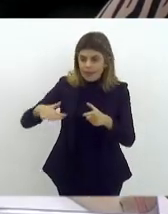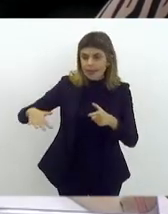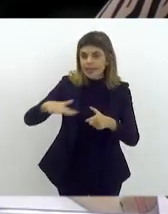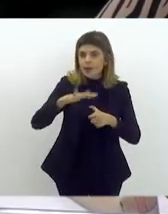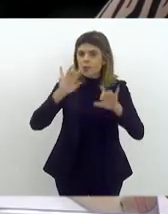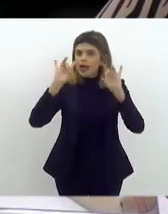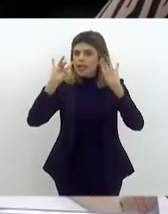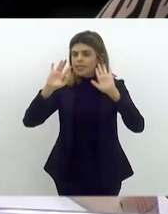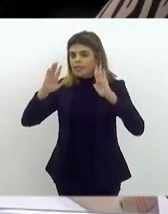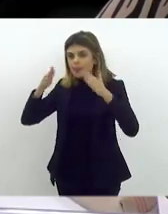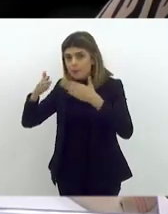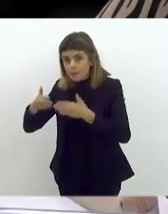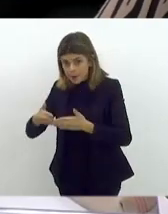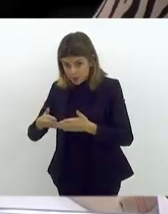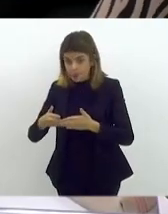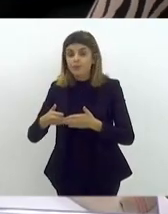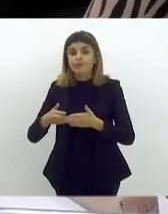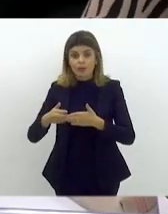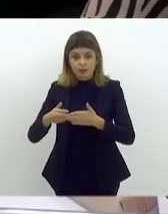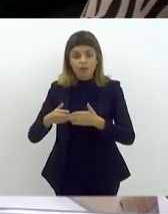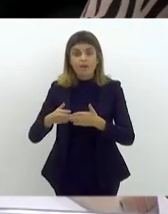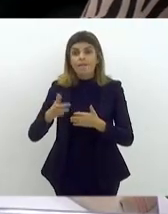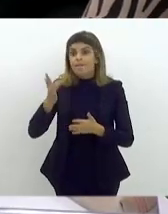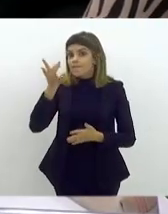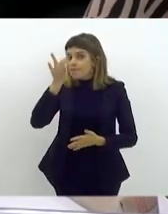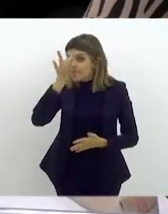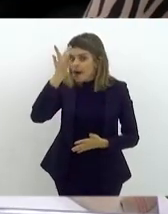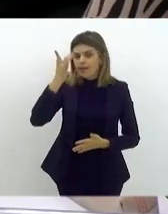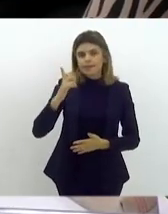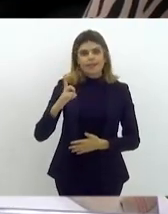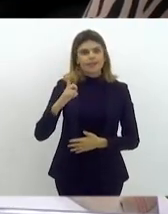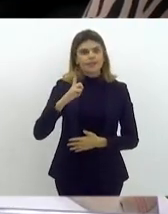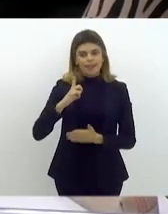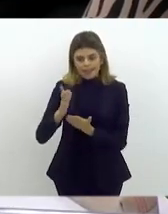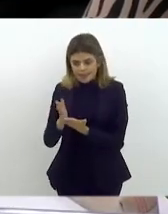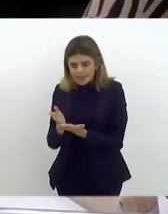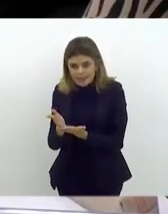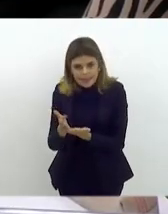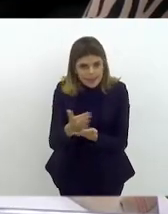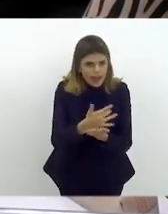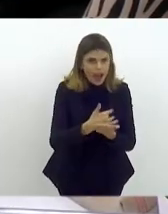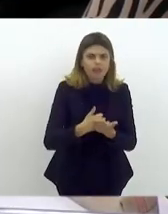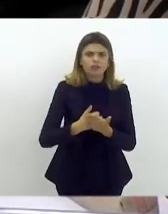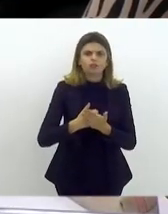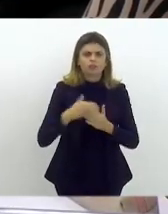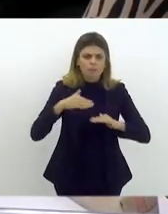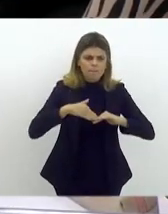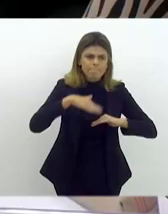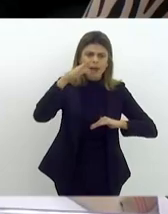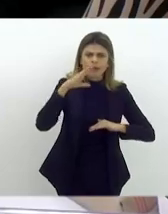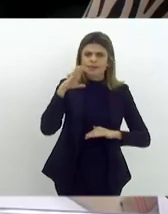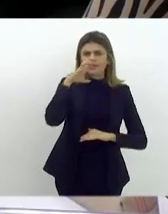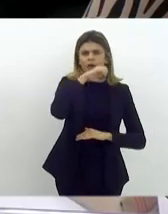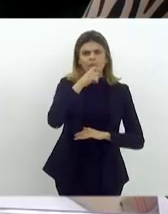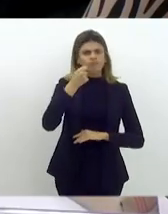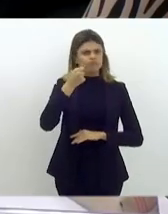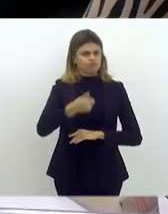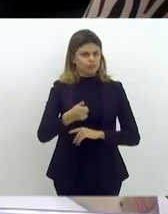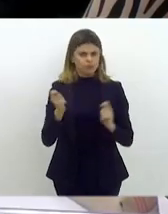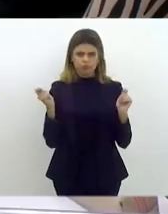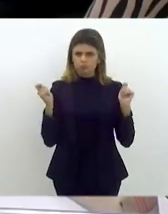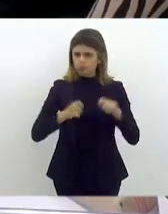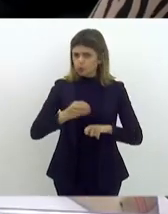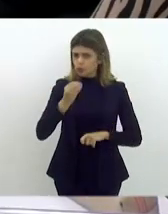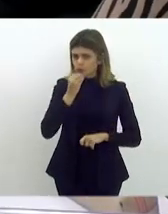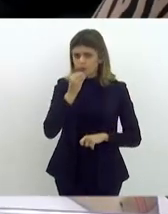que Vai facilitar que a gente consiga ter esse dado o mais depurado possível com o recorte